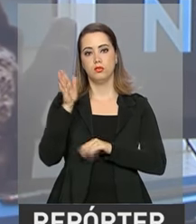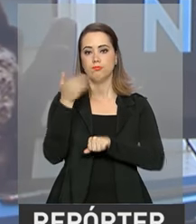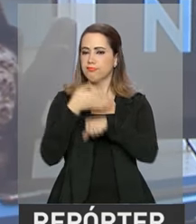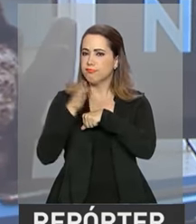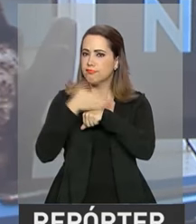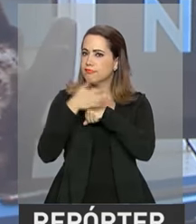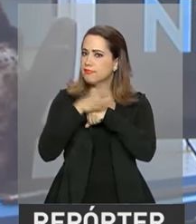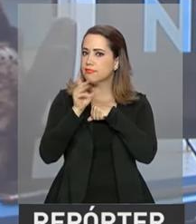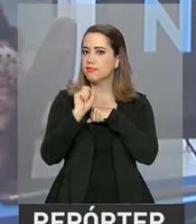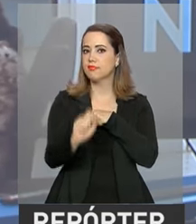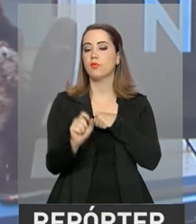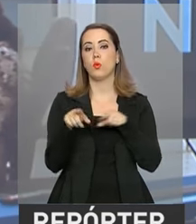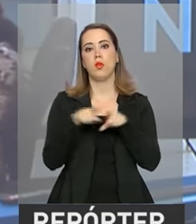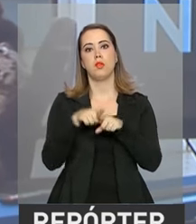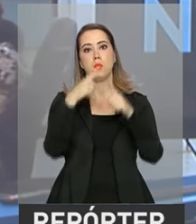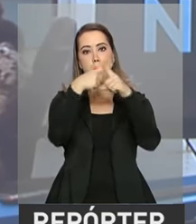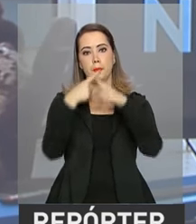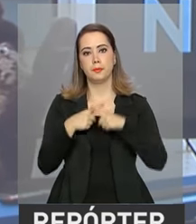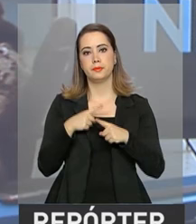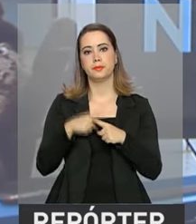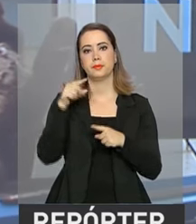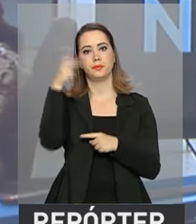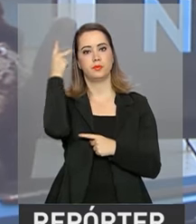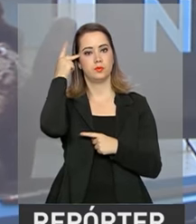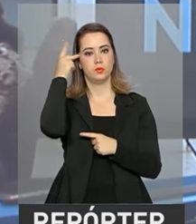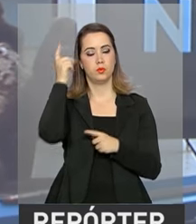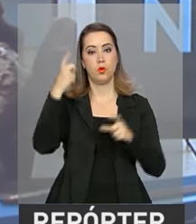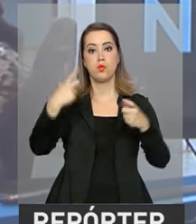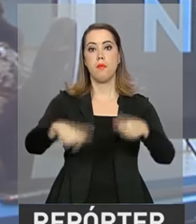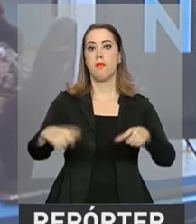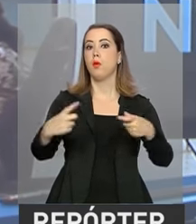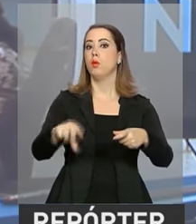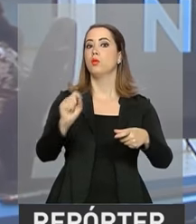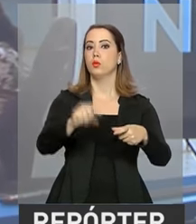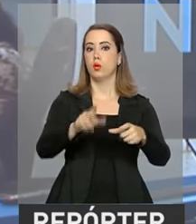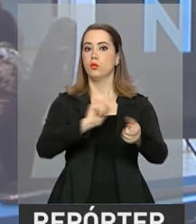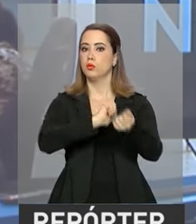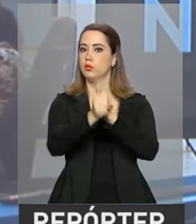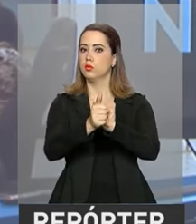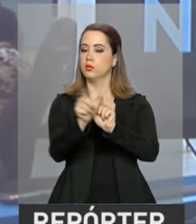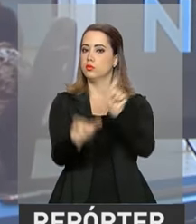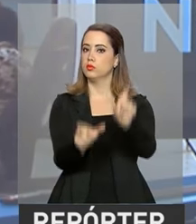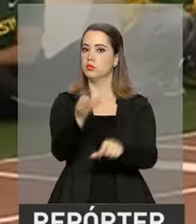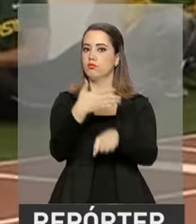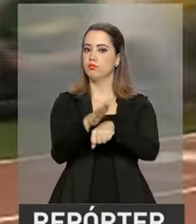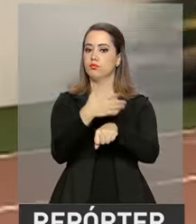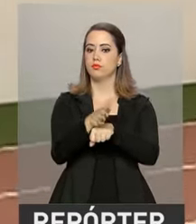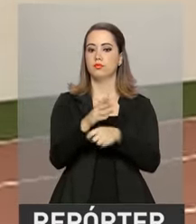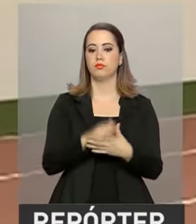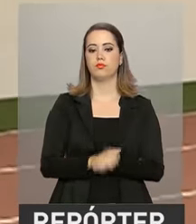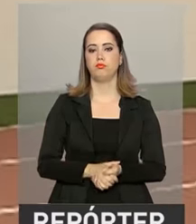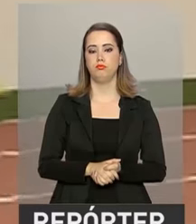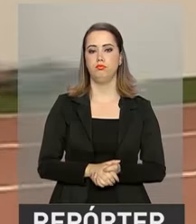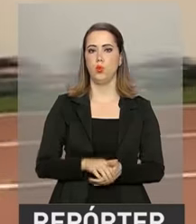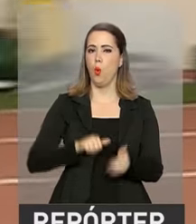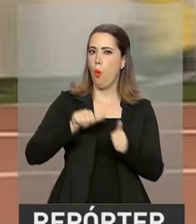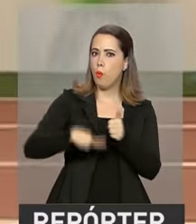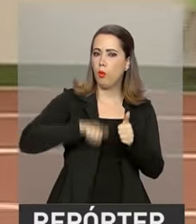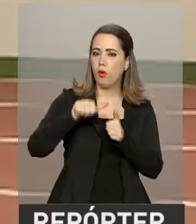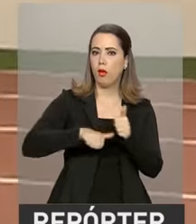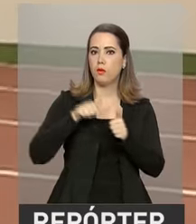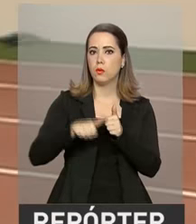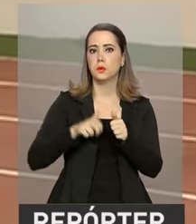final para as competições. E é em São Paulo, onde os atletas fazem esse trabalho. O atletismo